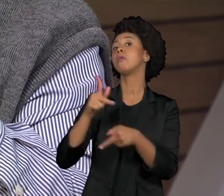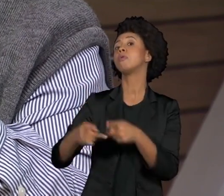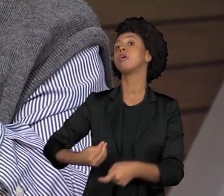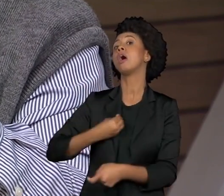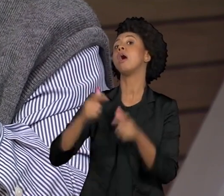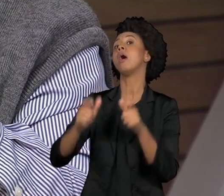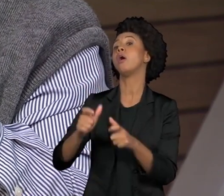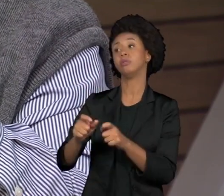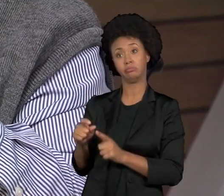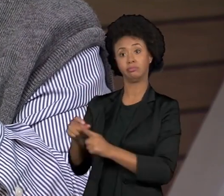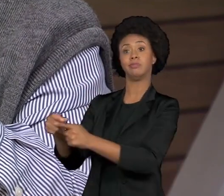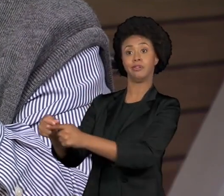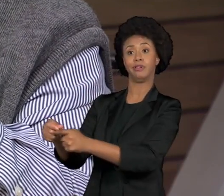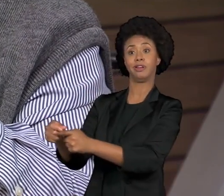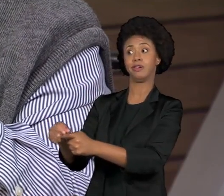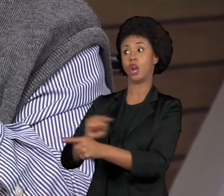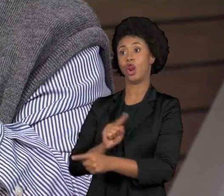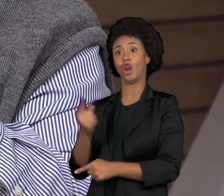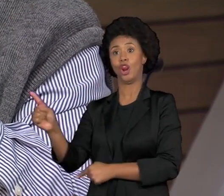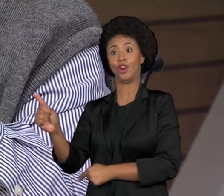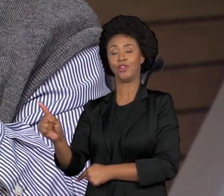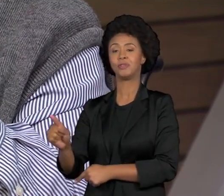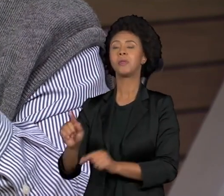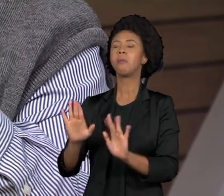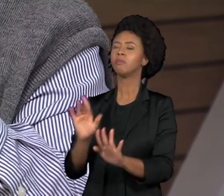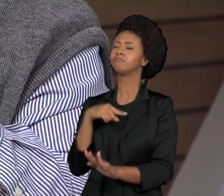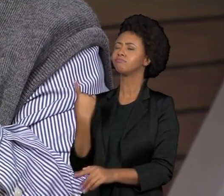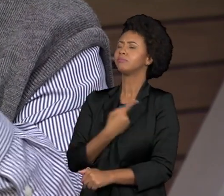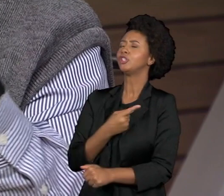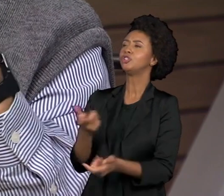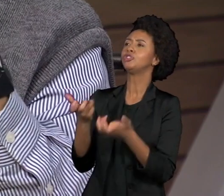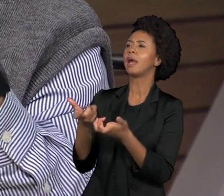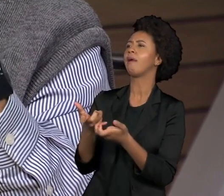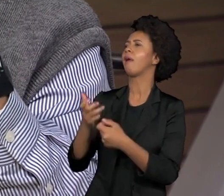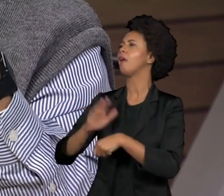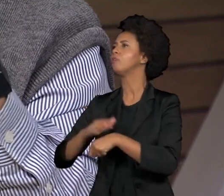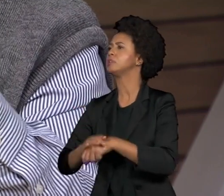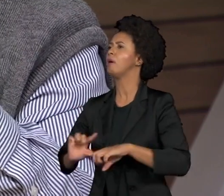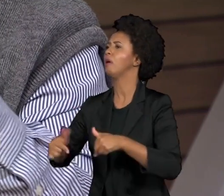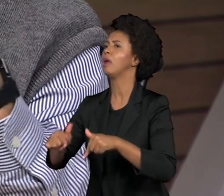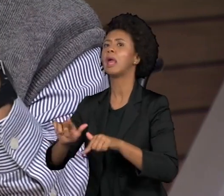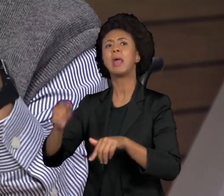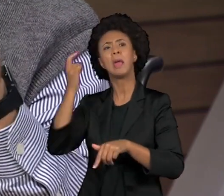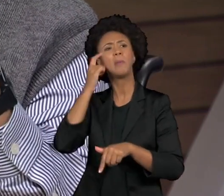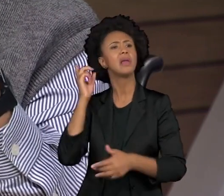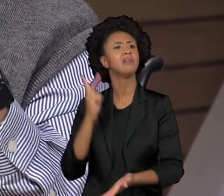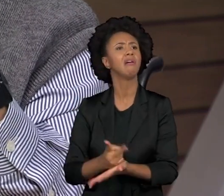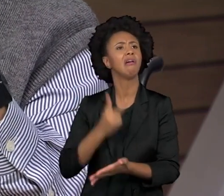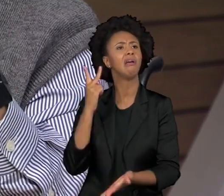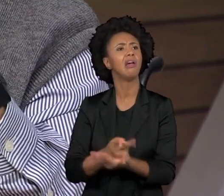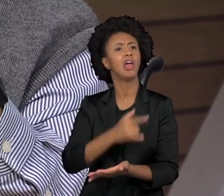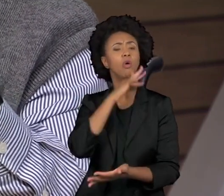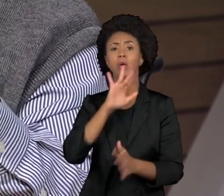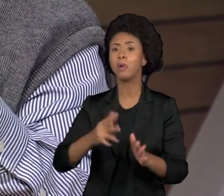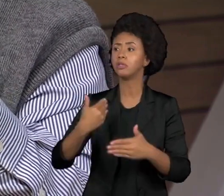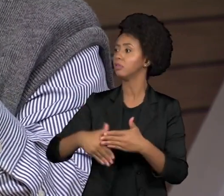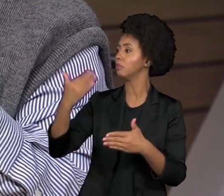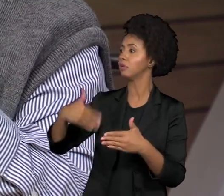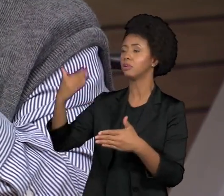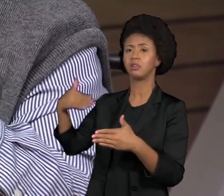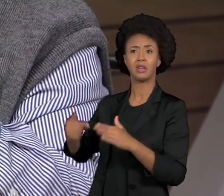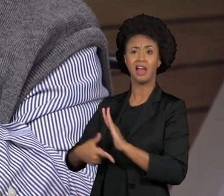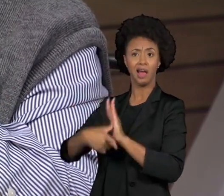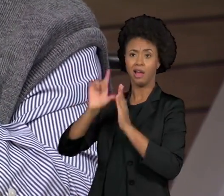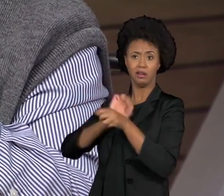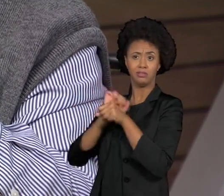crise, nós queremos fazer algo. A gente pensa que está tudo ruim e tal, mas sempre foi assim em todas as pandemias. Você